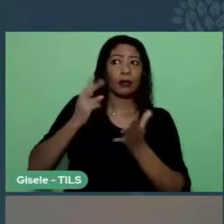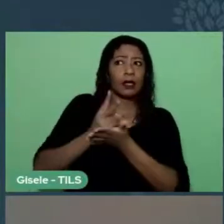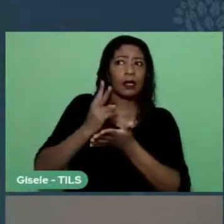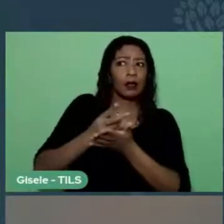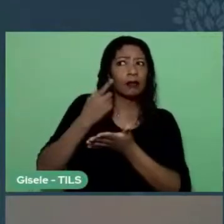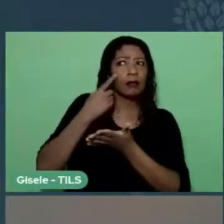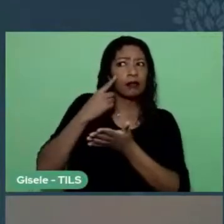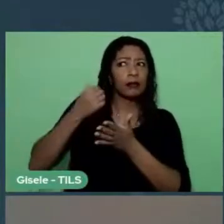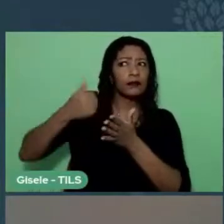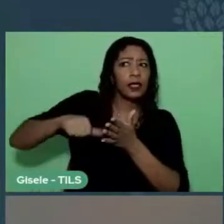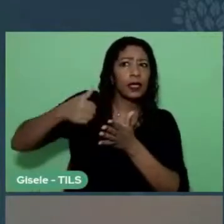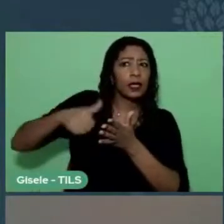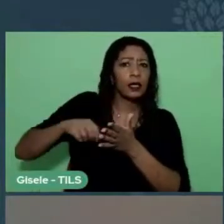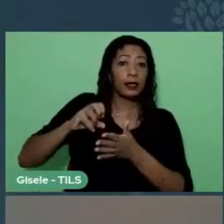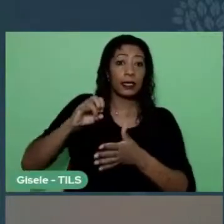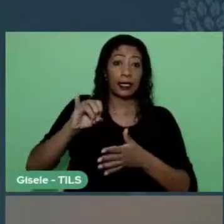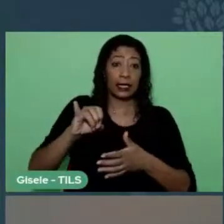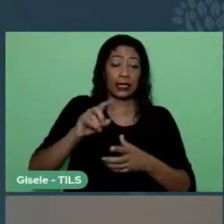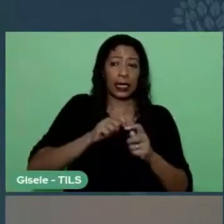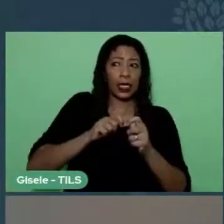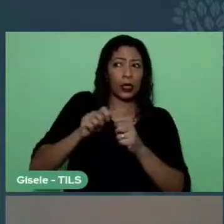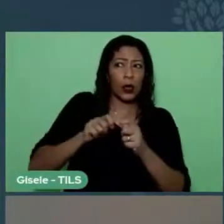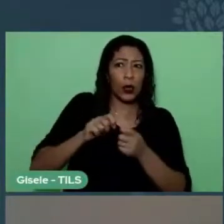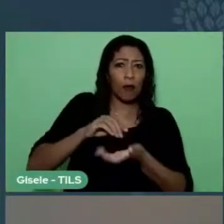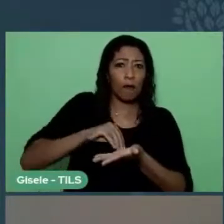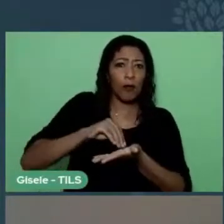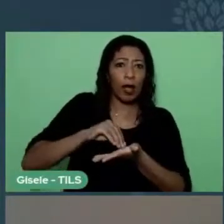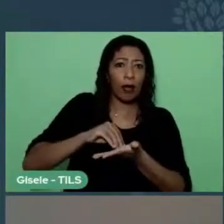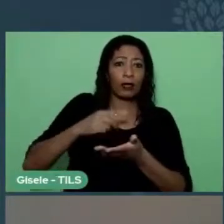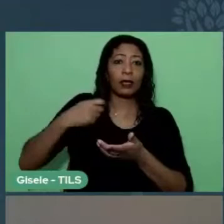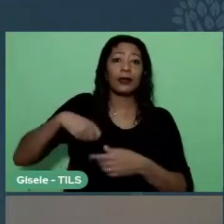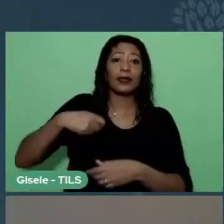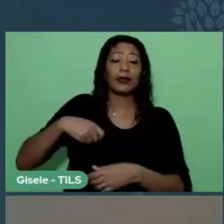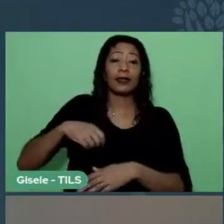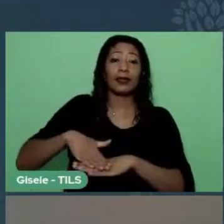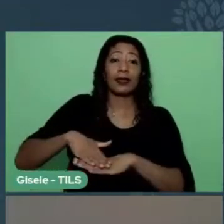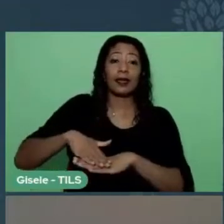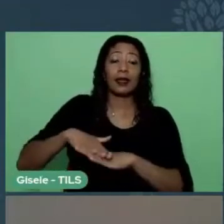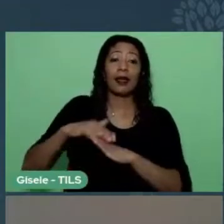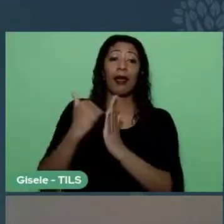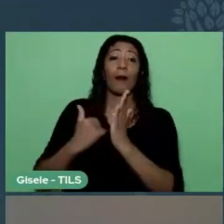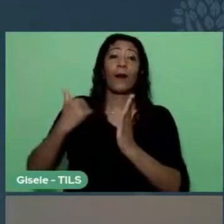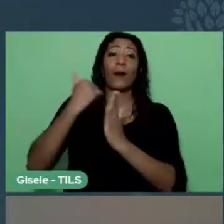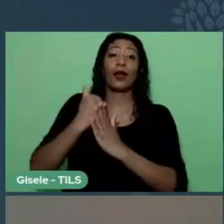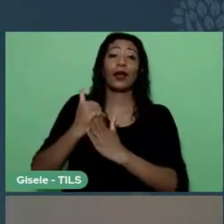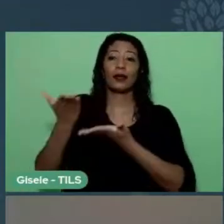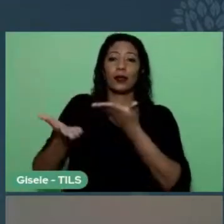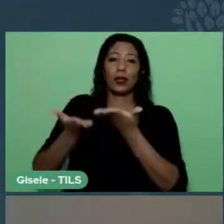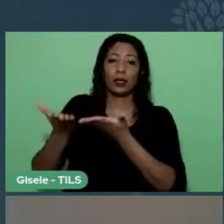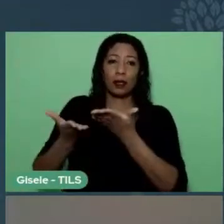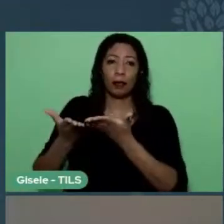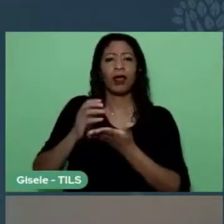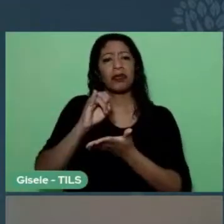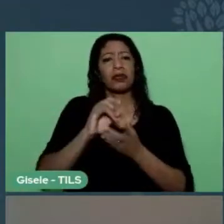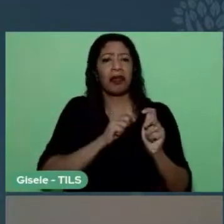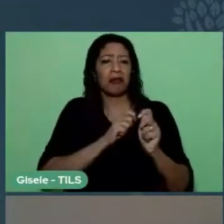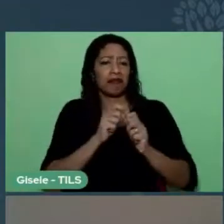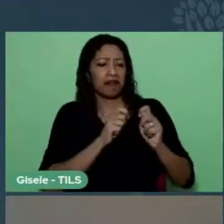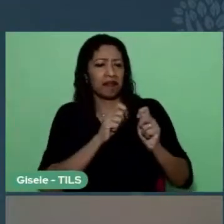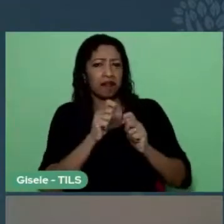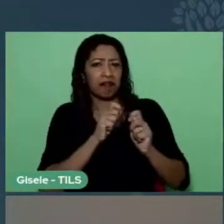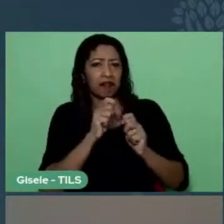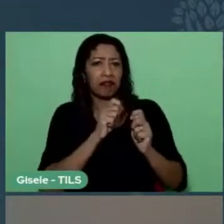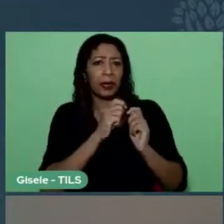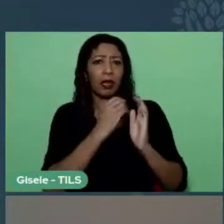isso. Se meu paciente estiver um pouco mais descontrolado, talvez eu precise aumentar o tipo de tratamento que ele está recebendo. Se ele está super bem controlado, a gente